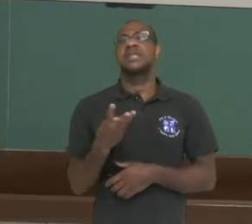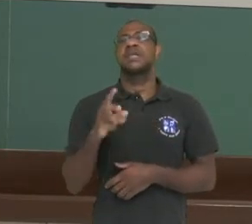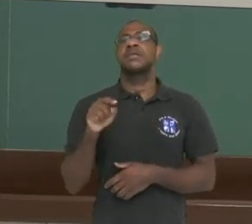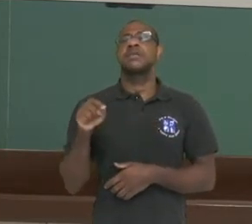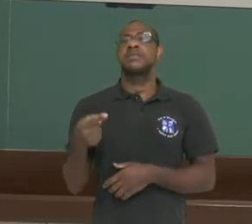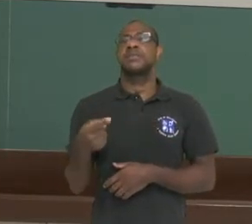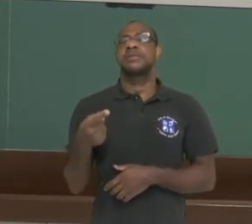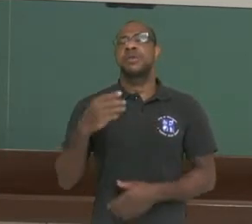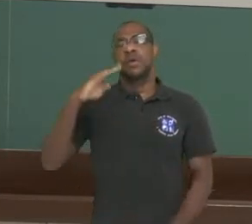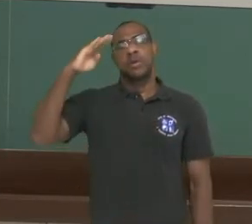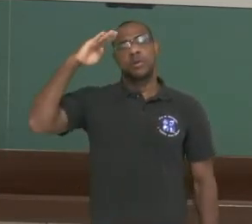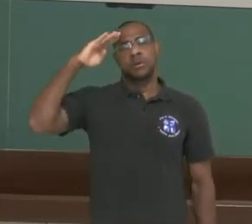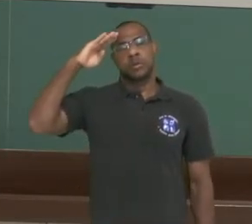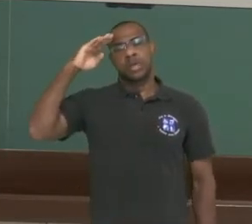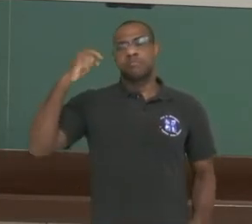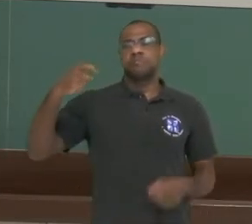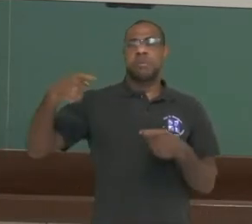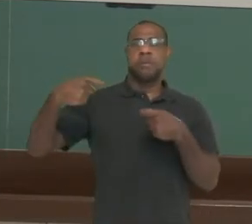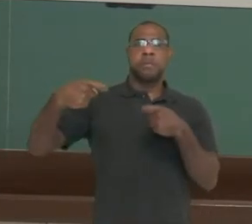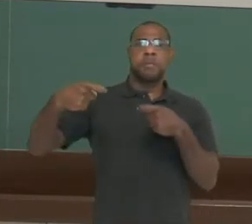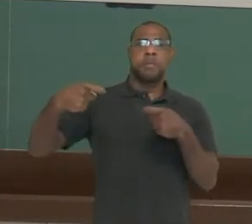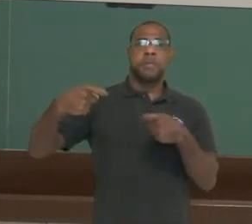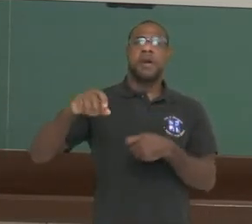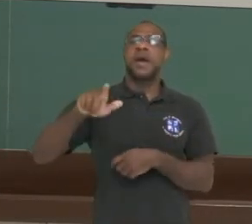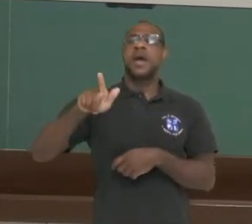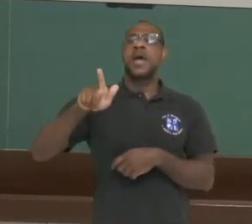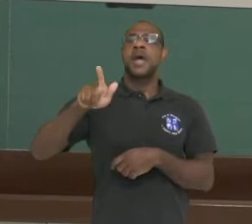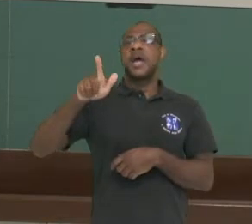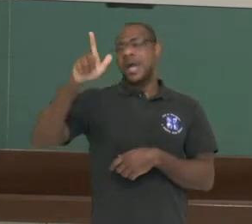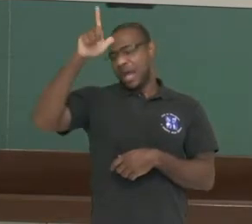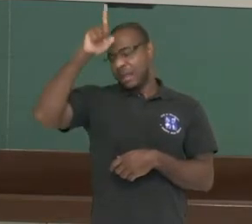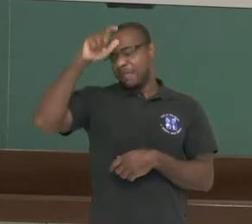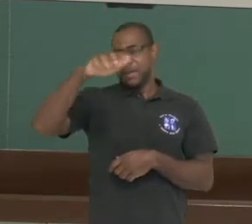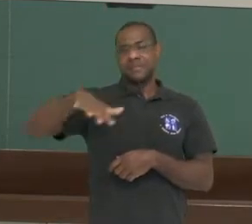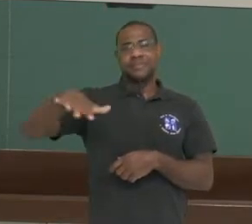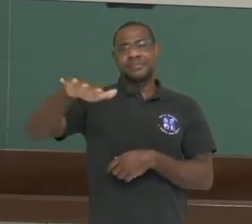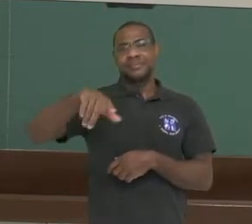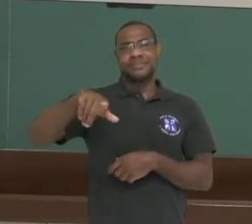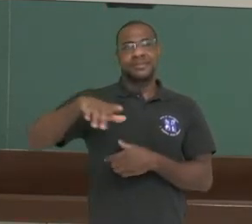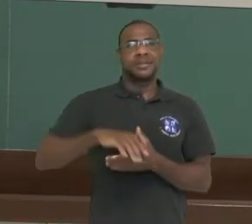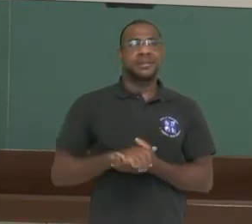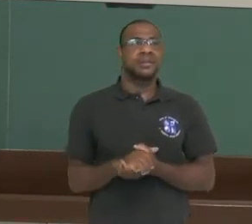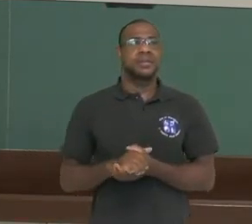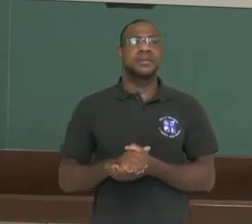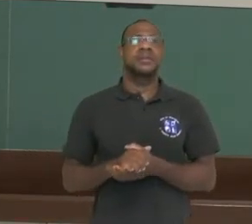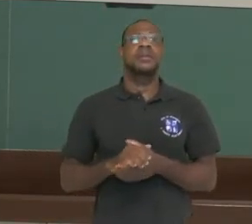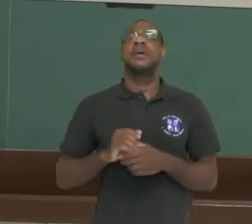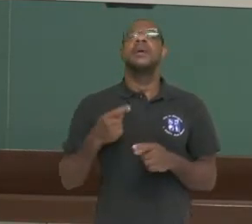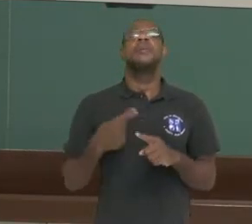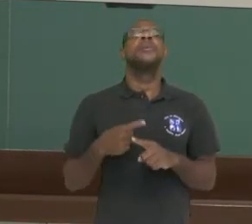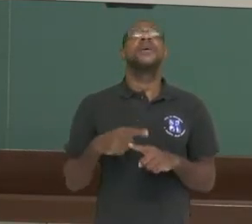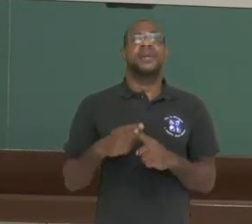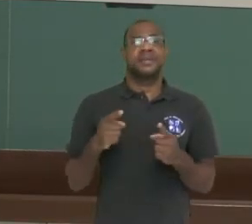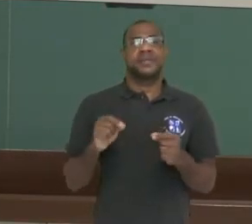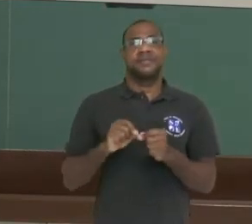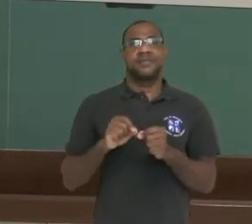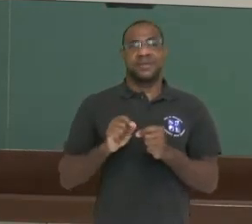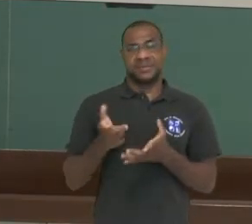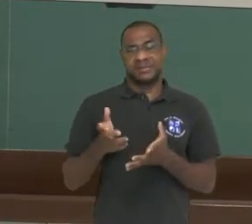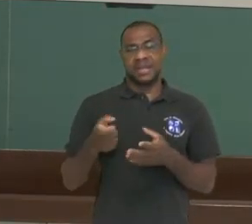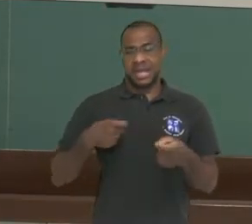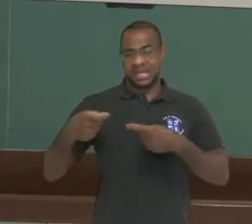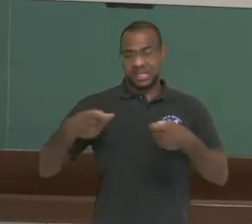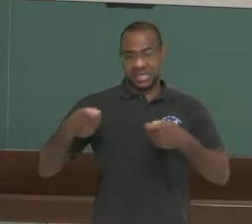mil soldados, guerreiros germânicos, liderados por esse Armínio. Mas por que o Armínio fez isso? Bom, primeiro, ele